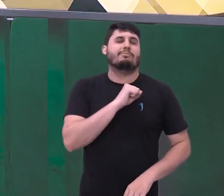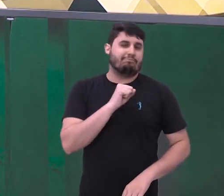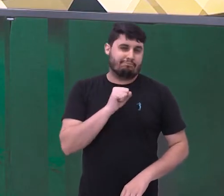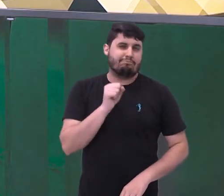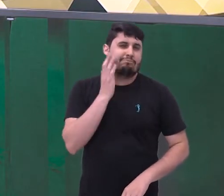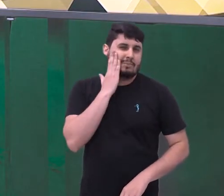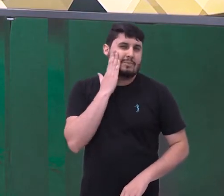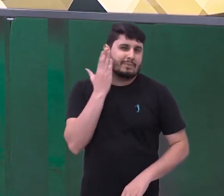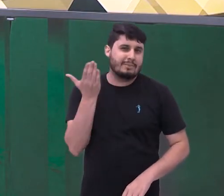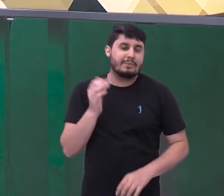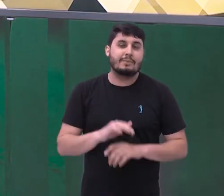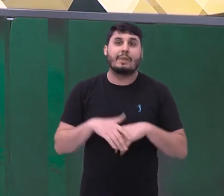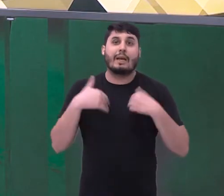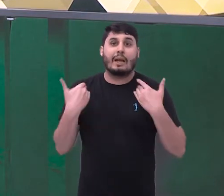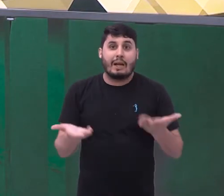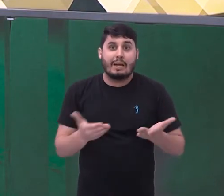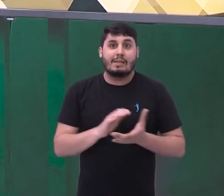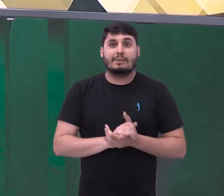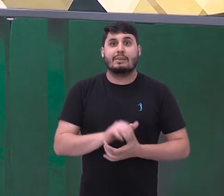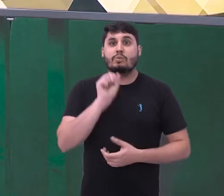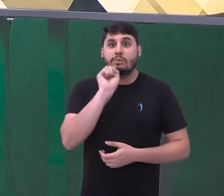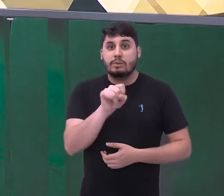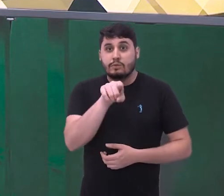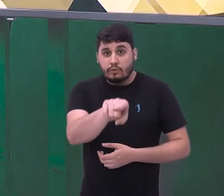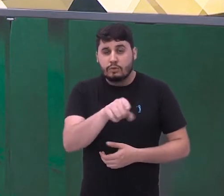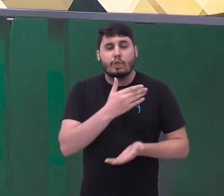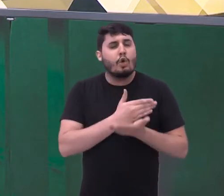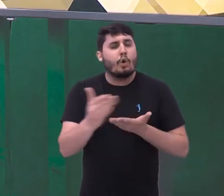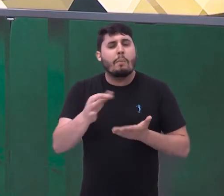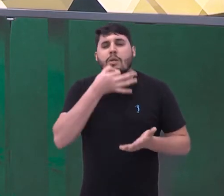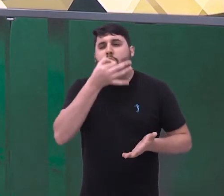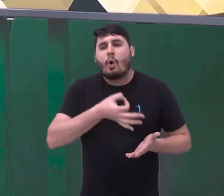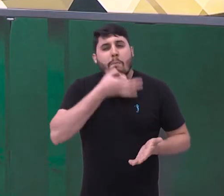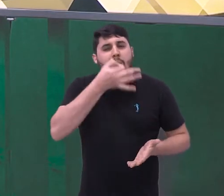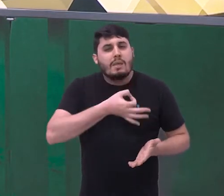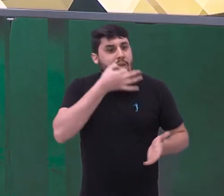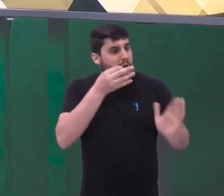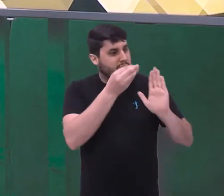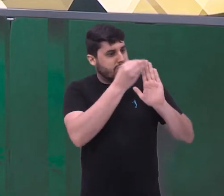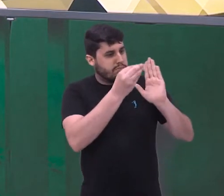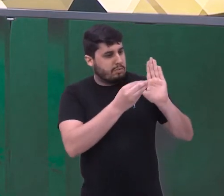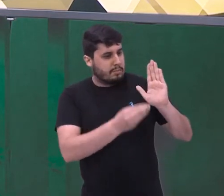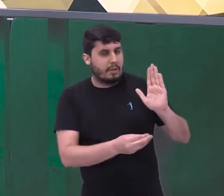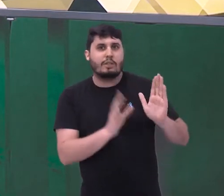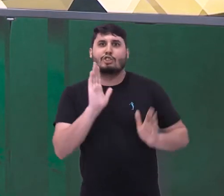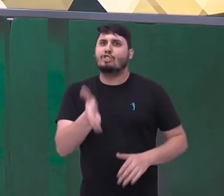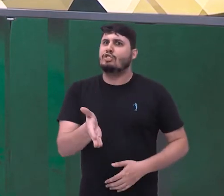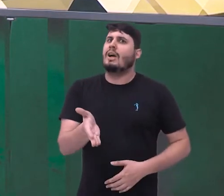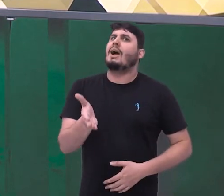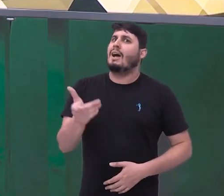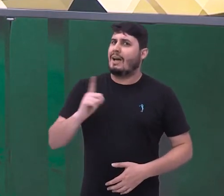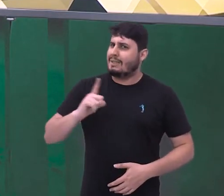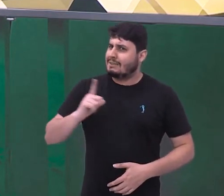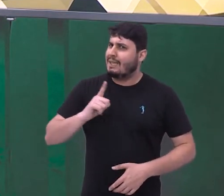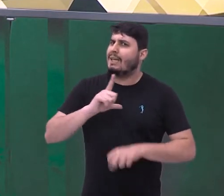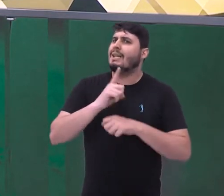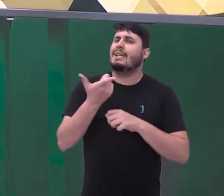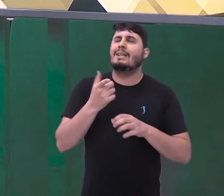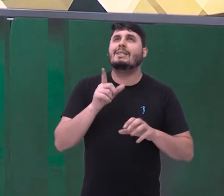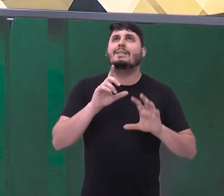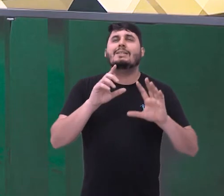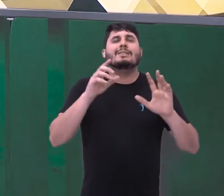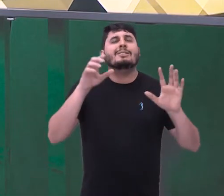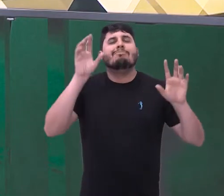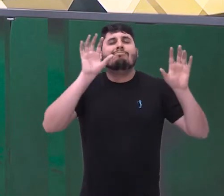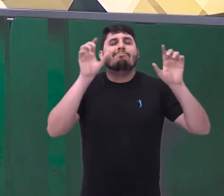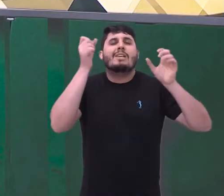Rápida. Então, quando você começa a dissertar, você já tem aqui todos os gatilhos de desenvolvimento da